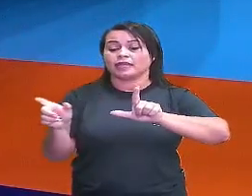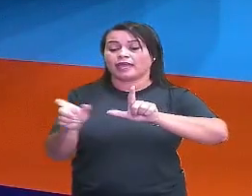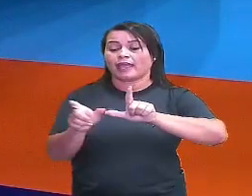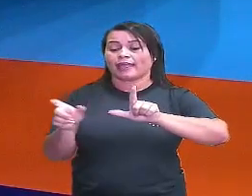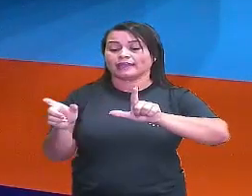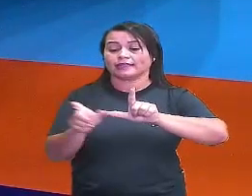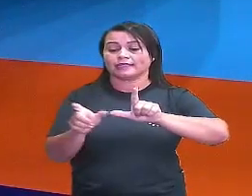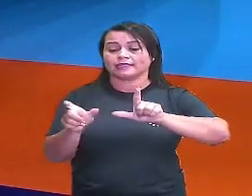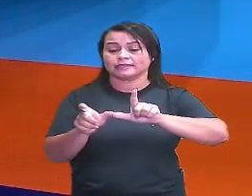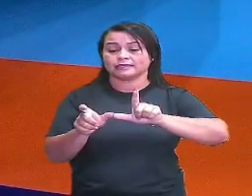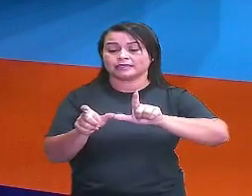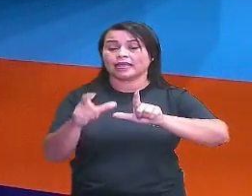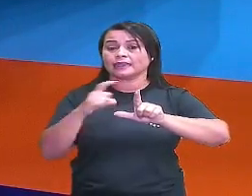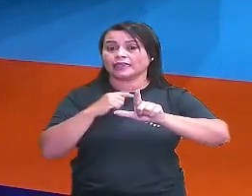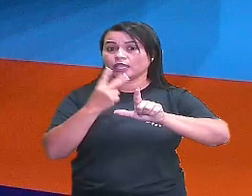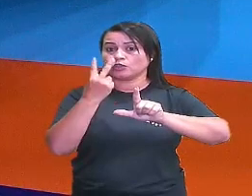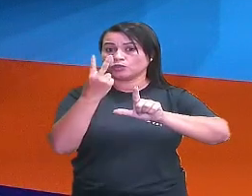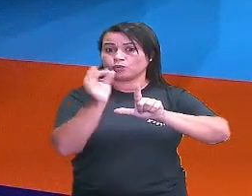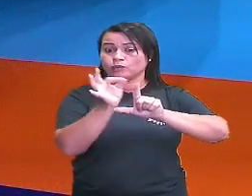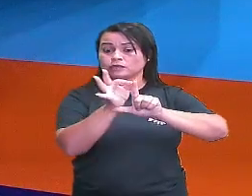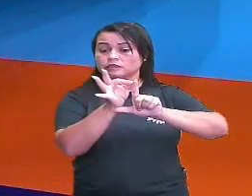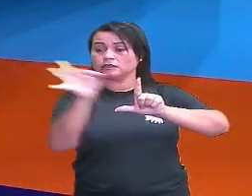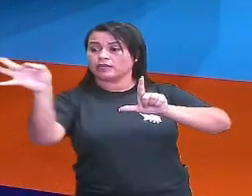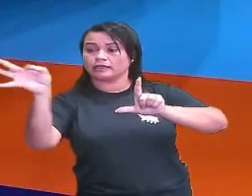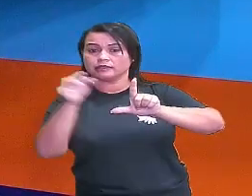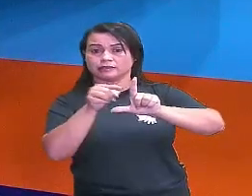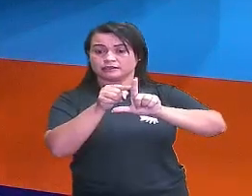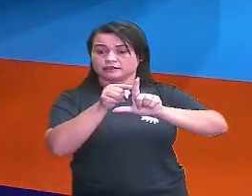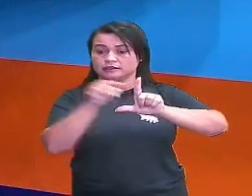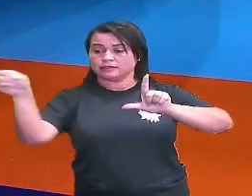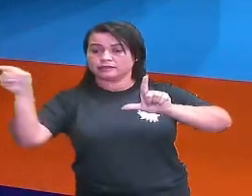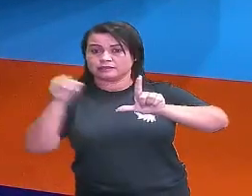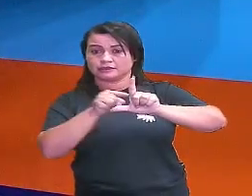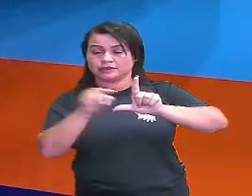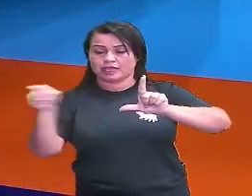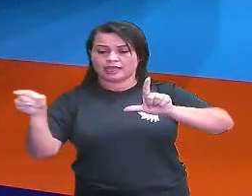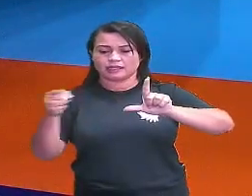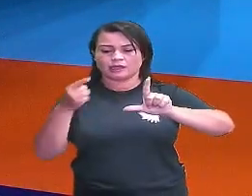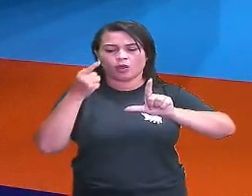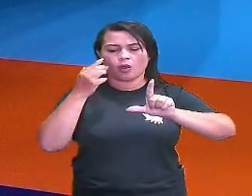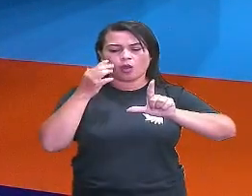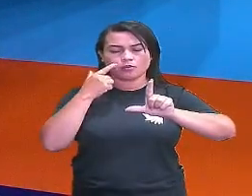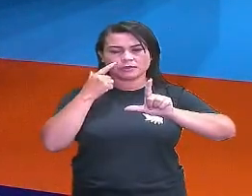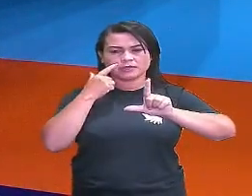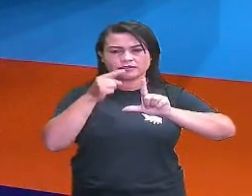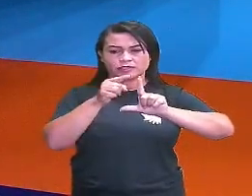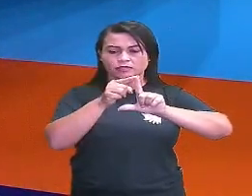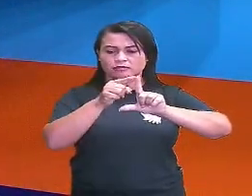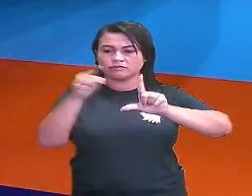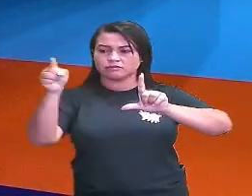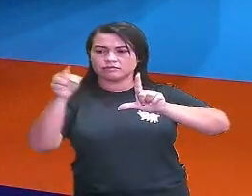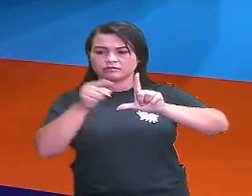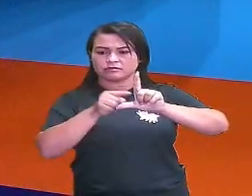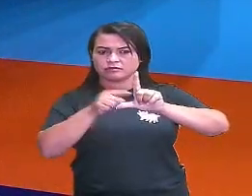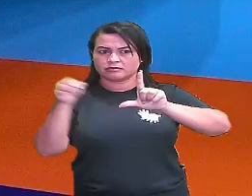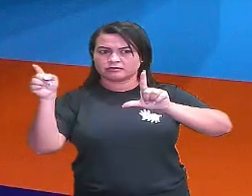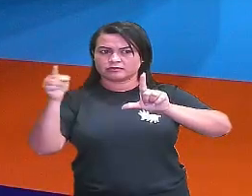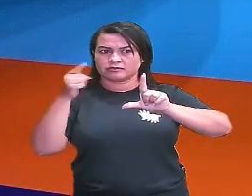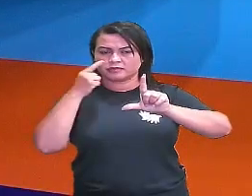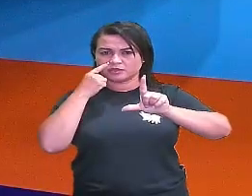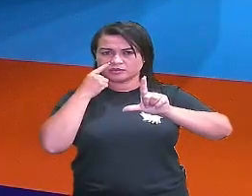perpendiculares, né? Elas estão aí, ciclo. Tá um pouquinho troncho aqui porque foi a ideia do problema, mas tem uma ideia de perpendicular